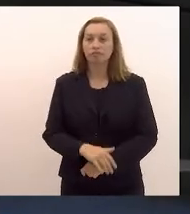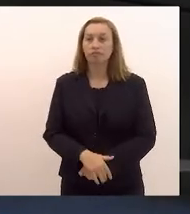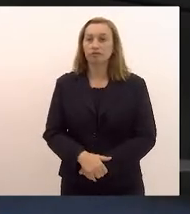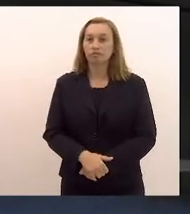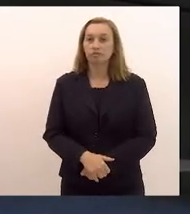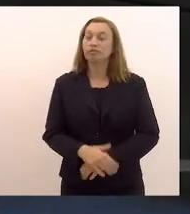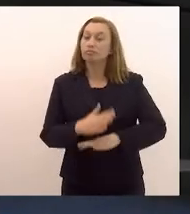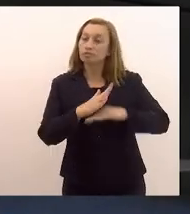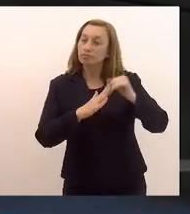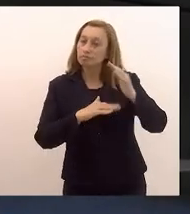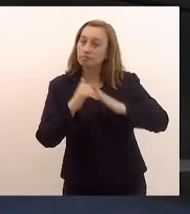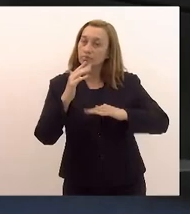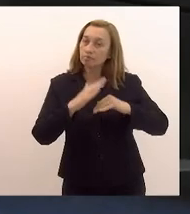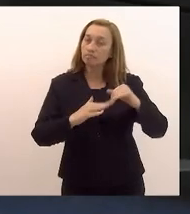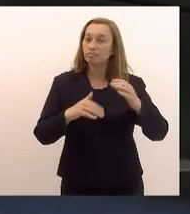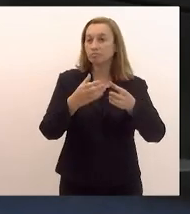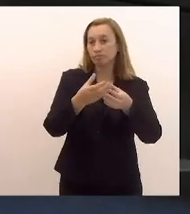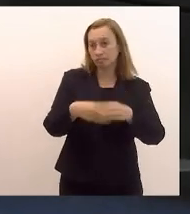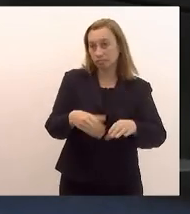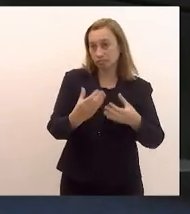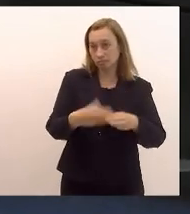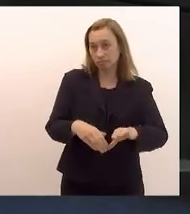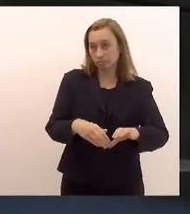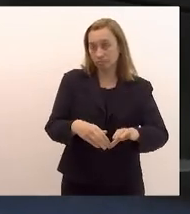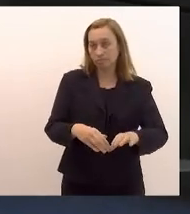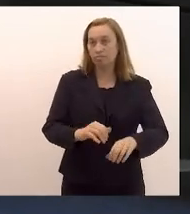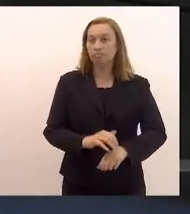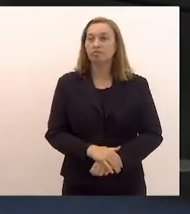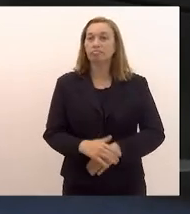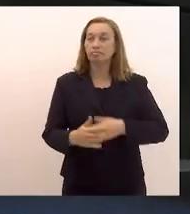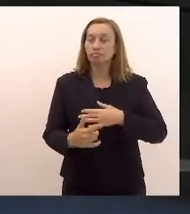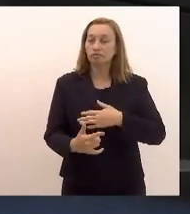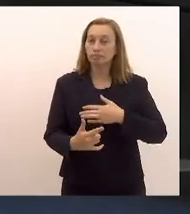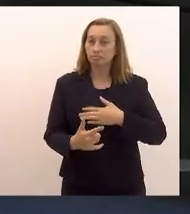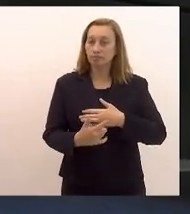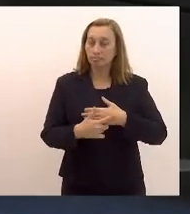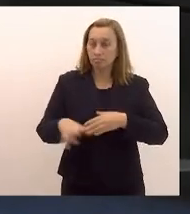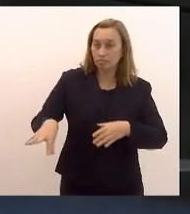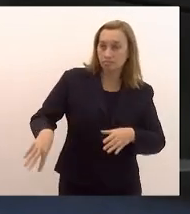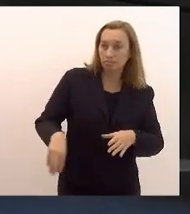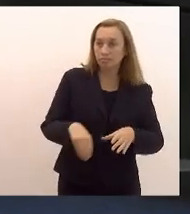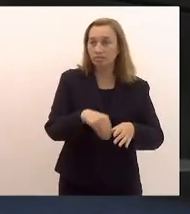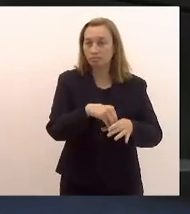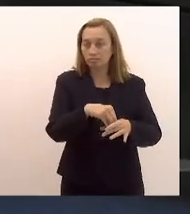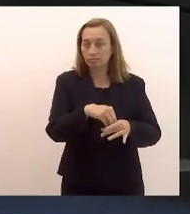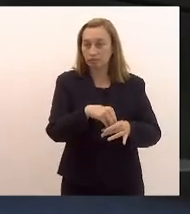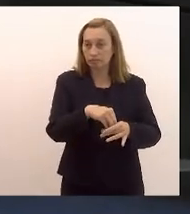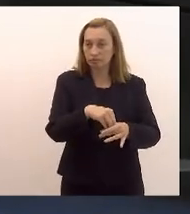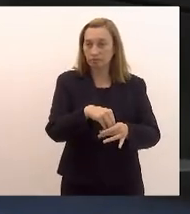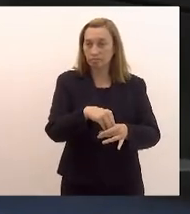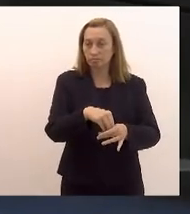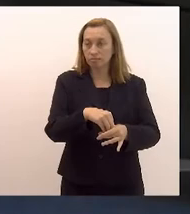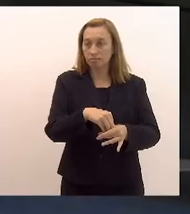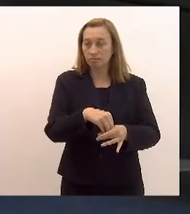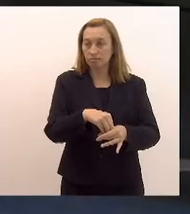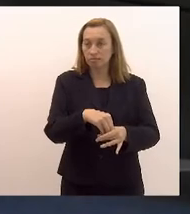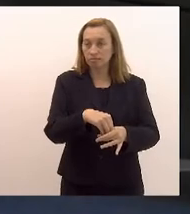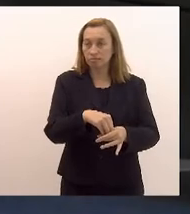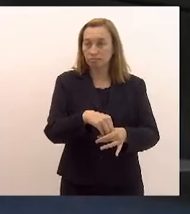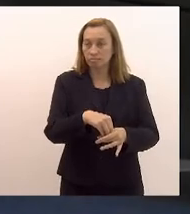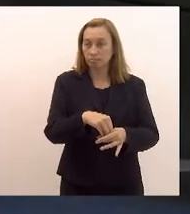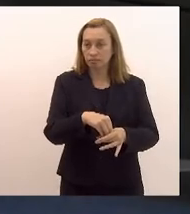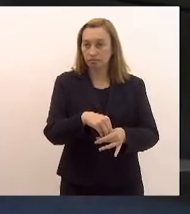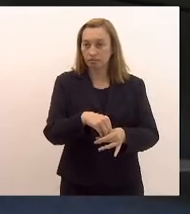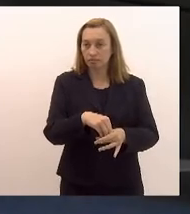profissionais concursados e vocacionados que se integram a Caeté entregam a